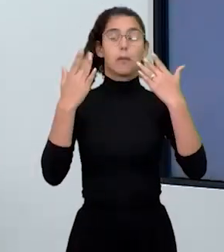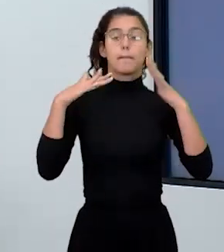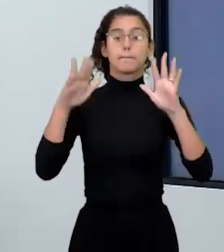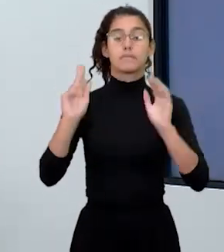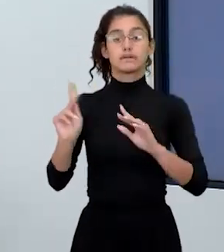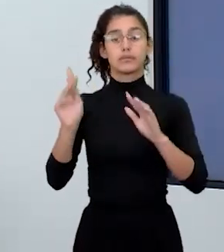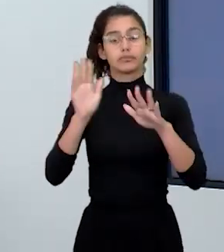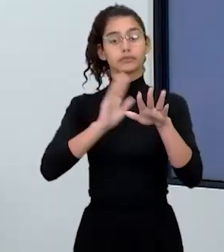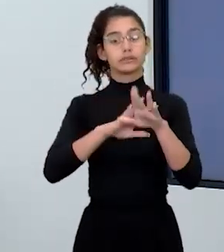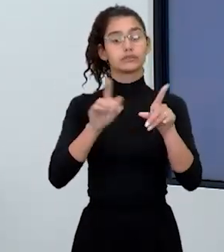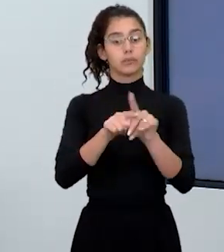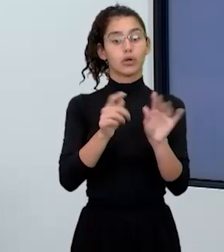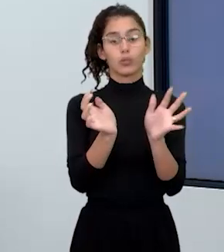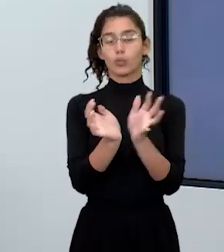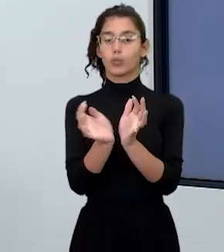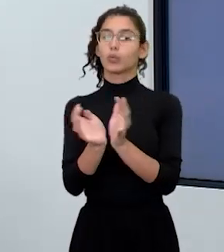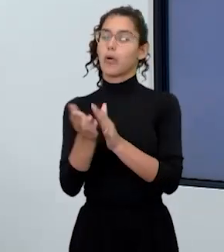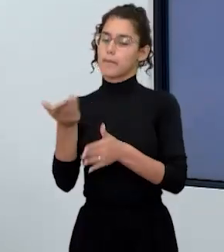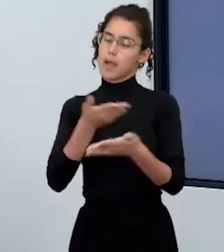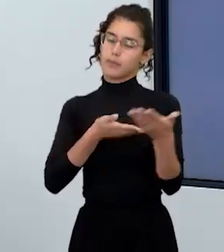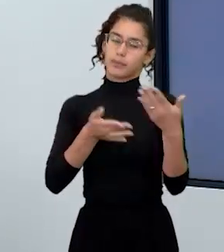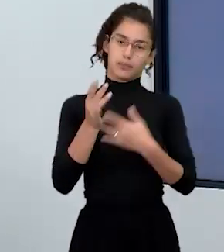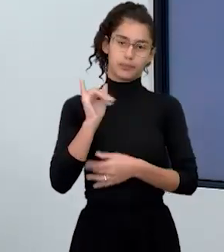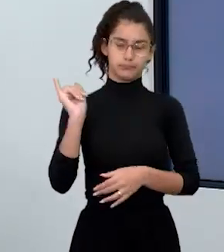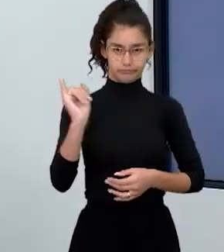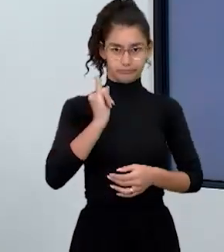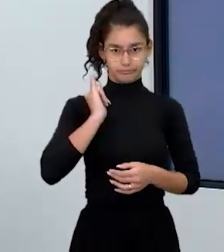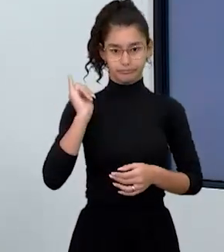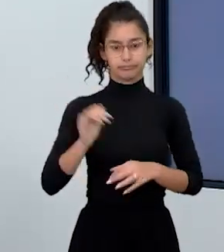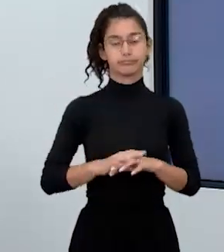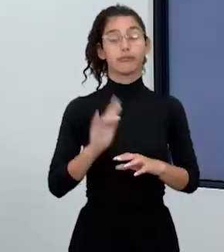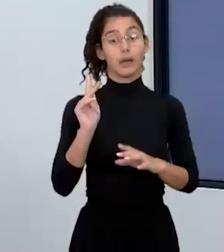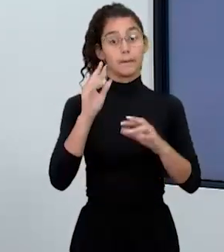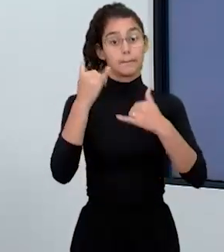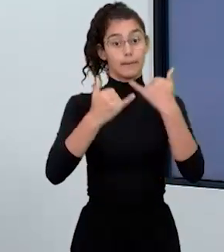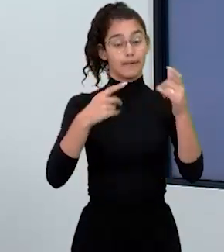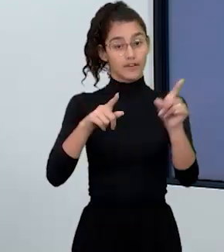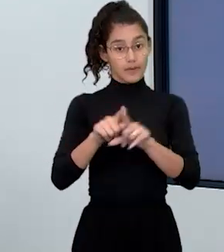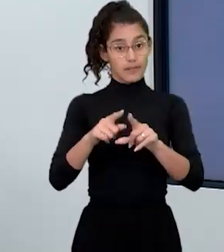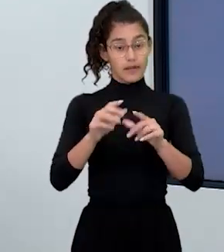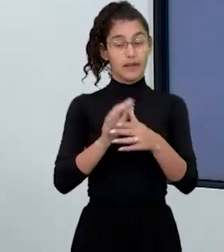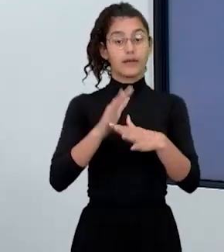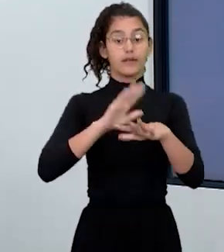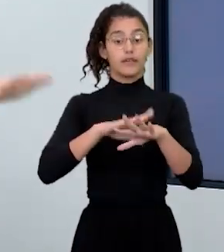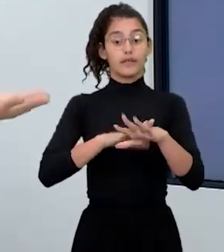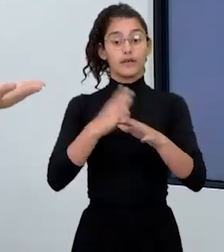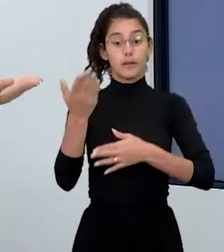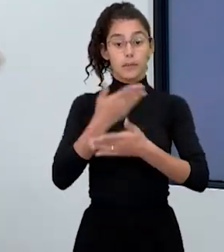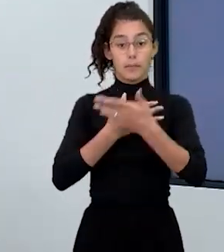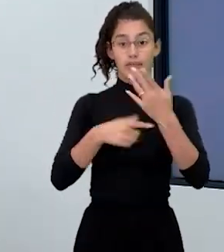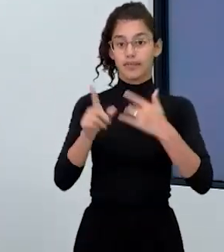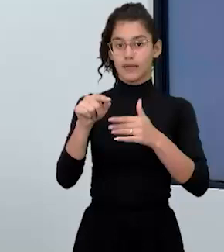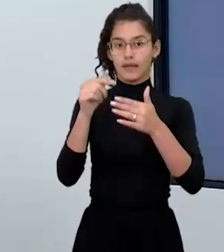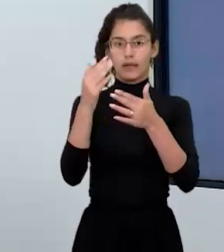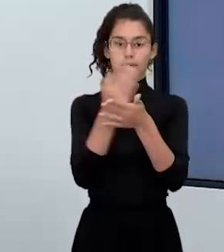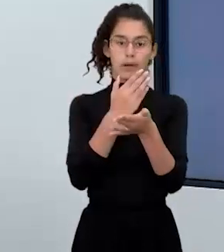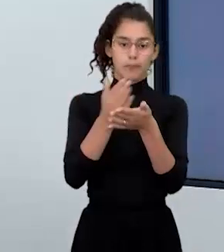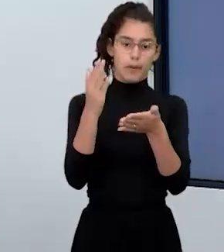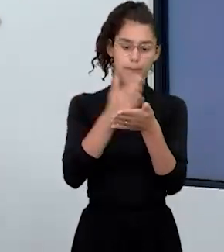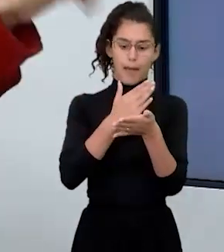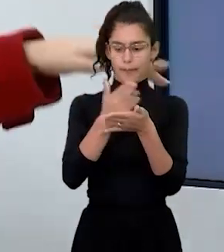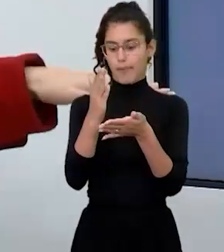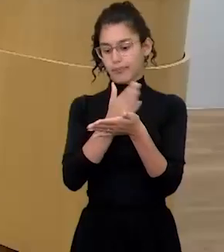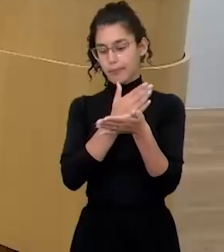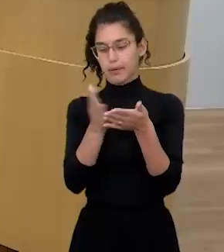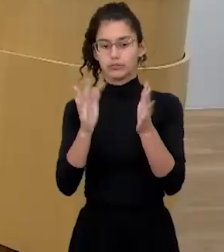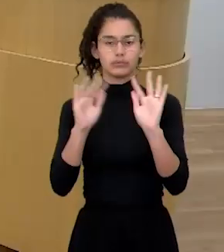sempre trabalhando em conjunto, isso que é importante. E eu sempre brinco, trabalhar em conjunto não é esquartejar o trabalho, um fica com o braço, o